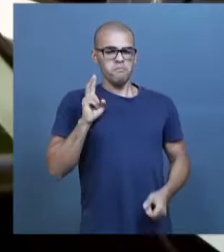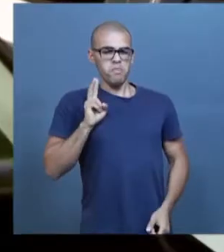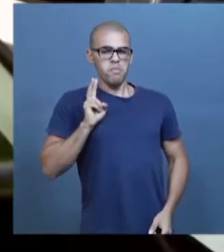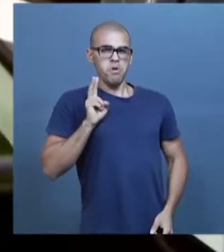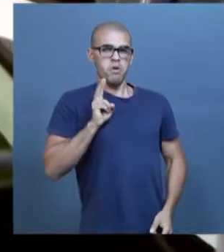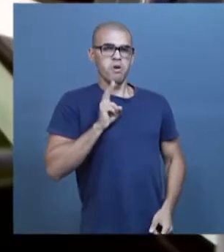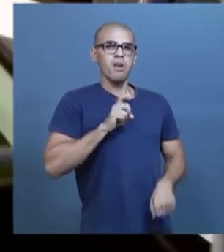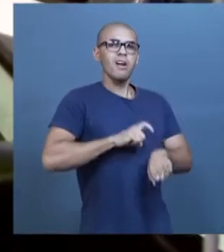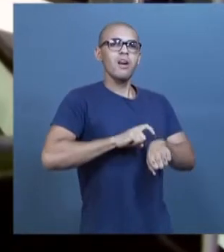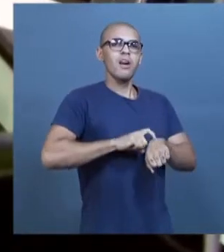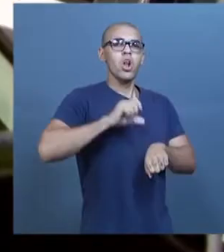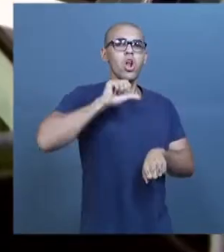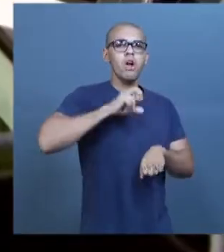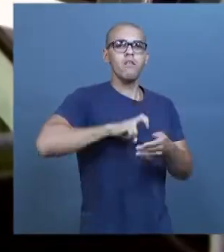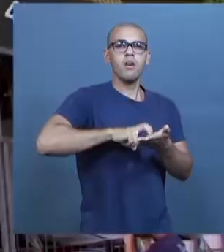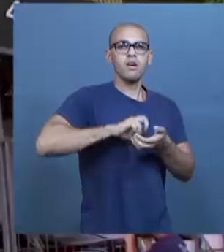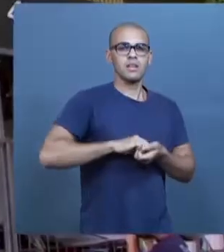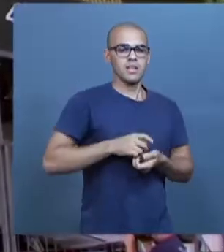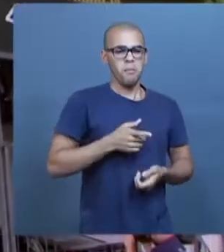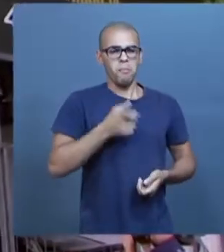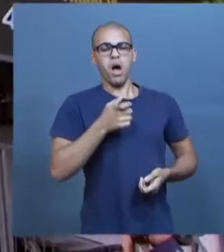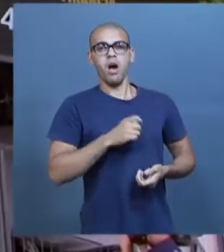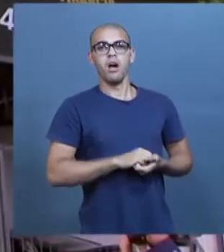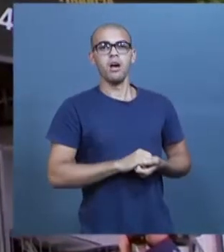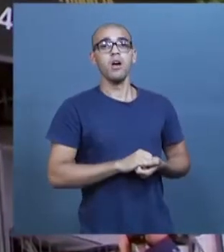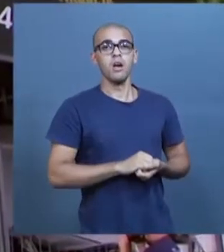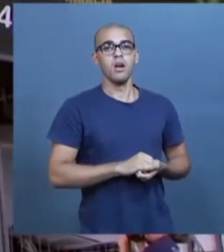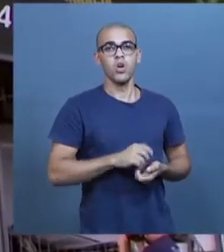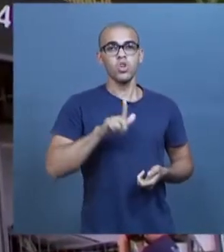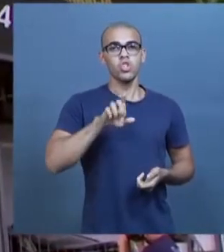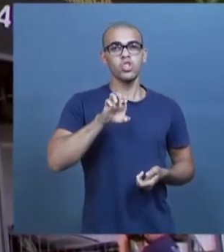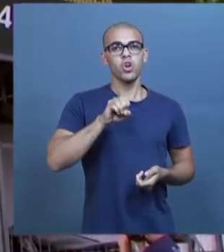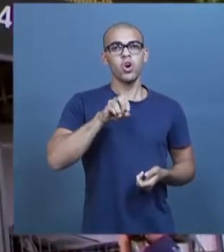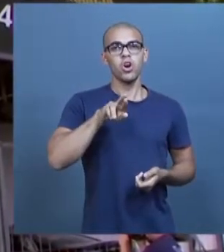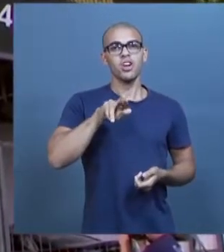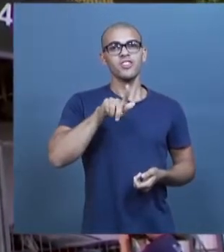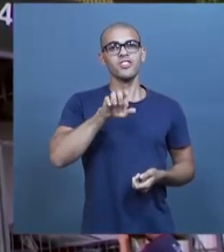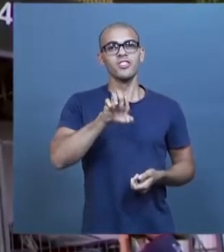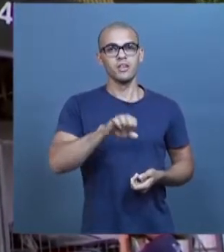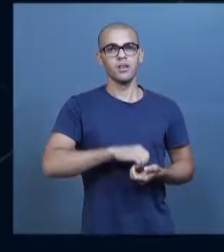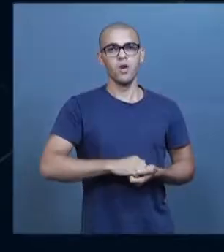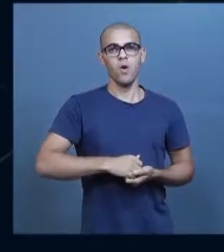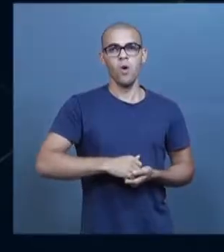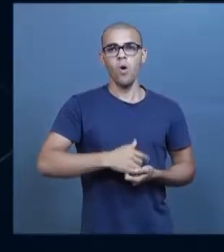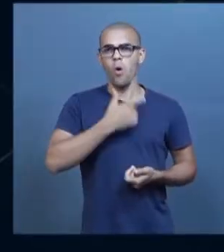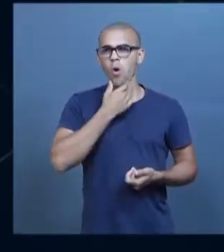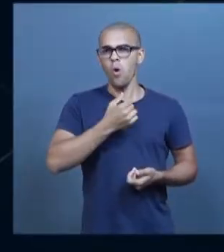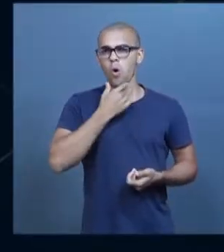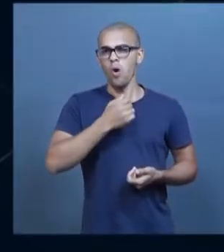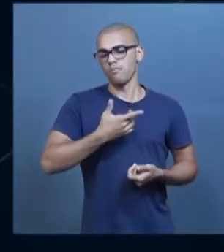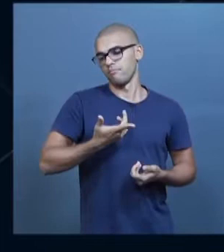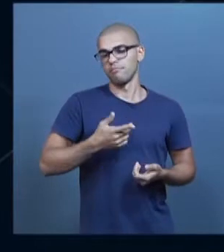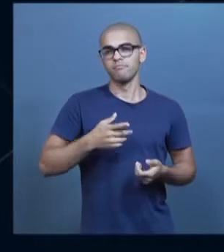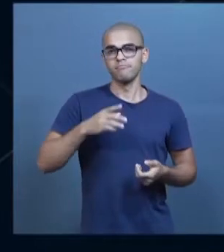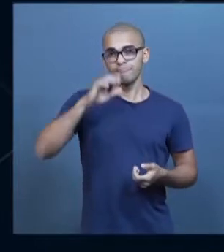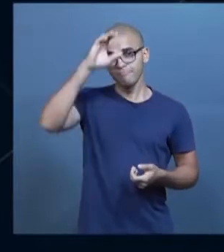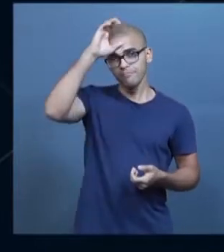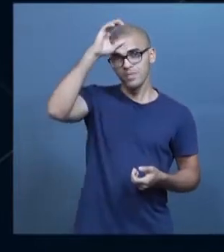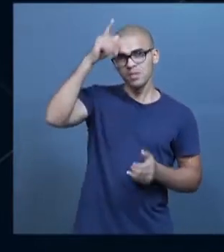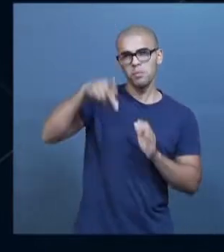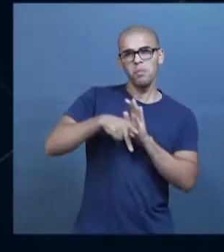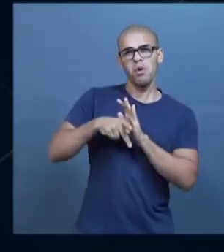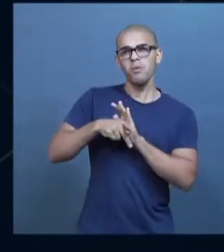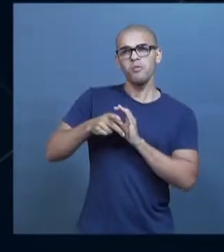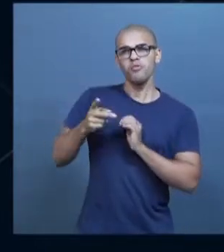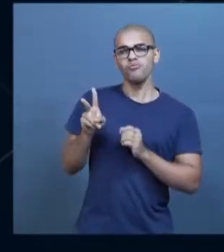manhã. Ali fizeram a primeira vítima. Jorge Antônio Moraes, dono do estabelecimento e tio de Guilherme Talci Monteiro, de